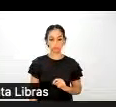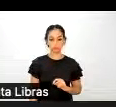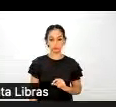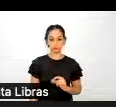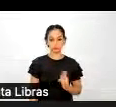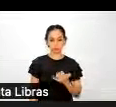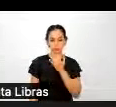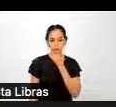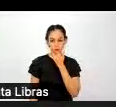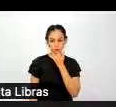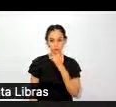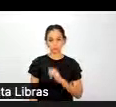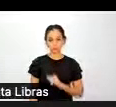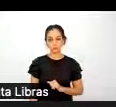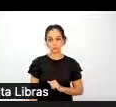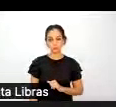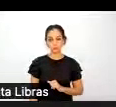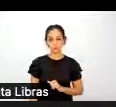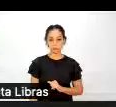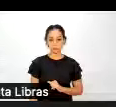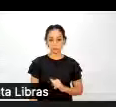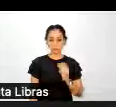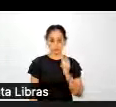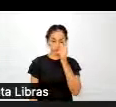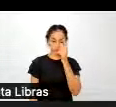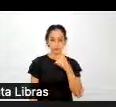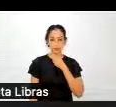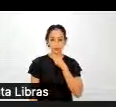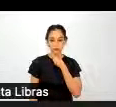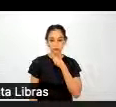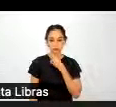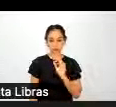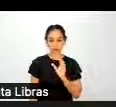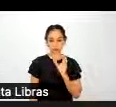Desculpa. A ideia da expectação, ou seja... Nossa, engasguei. Um minuto.